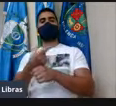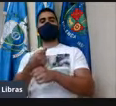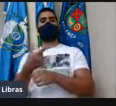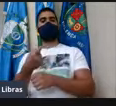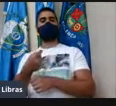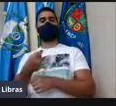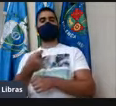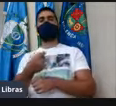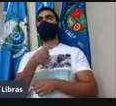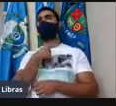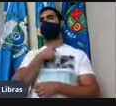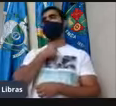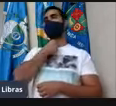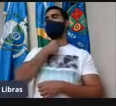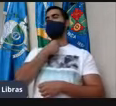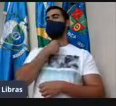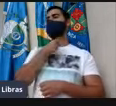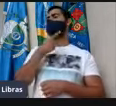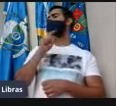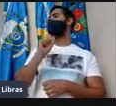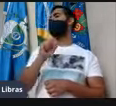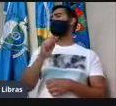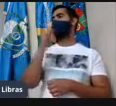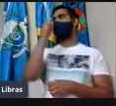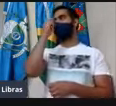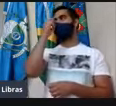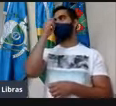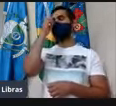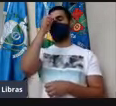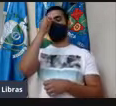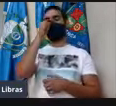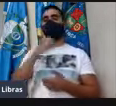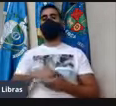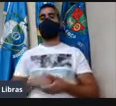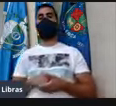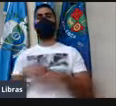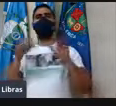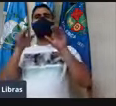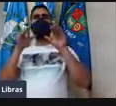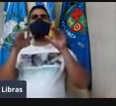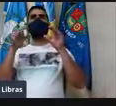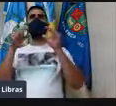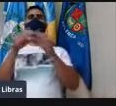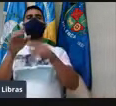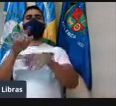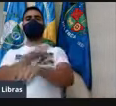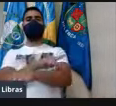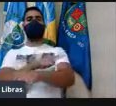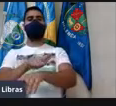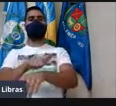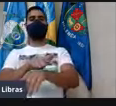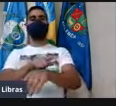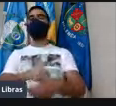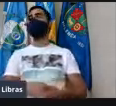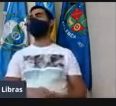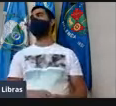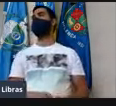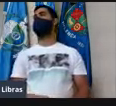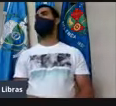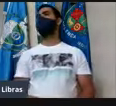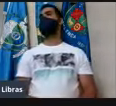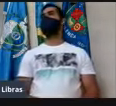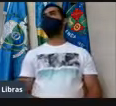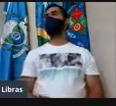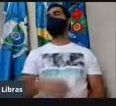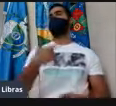2020 do Poder Executivo, que dispõe sobre o Conselho Municipal de Educação e da outras providências. A